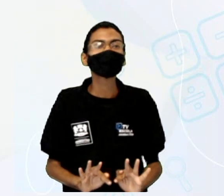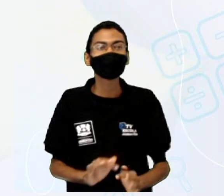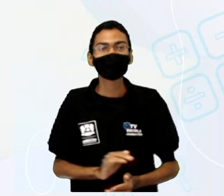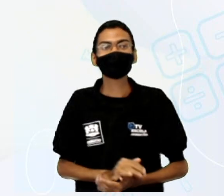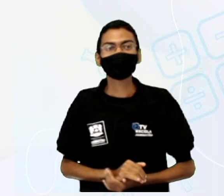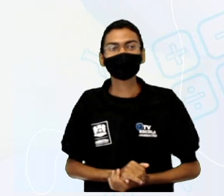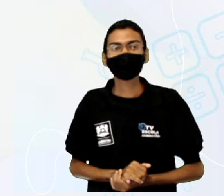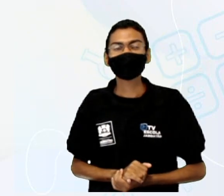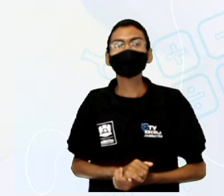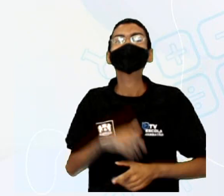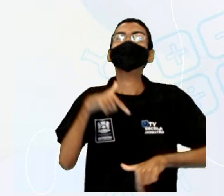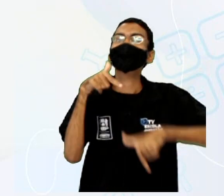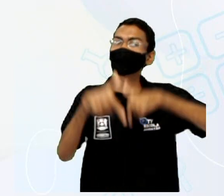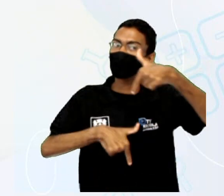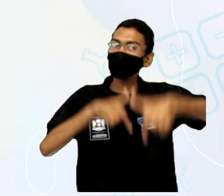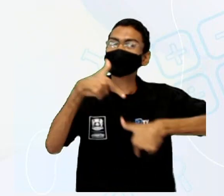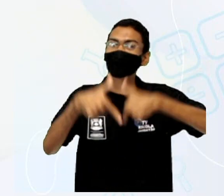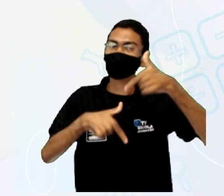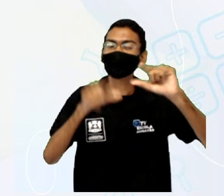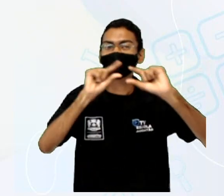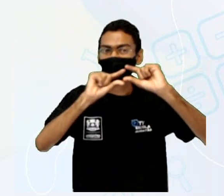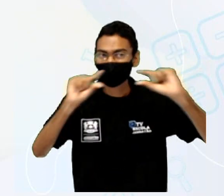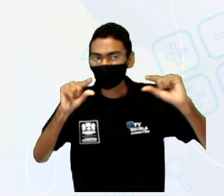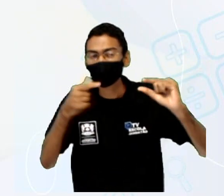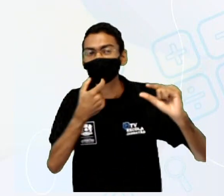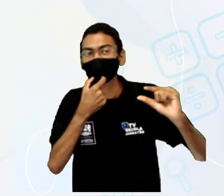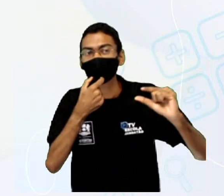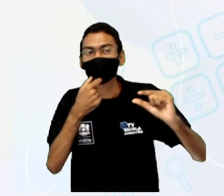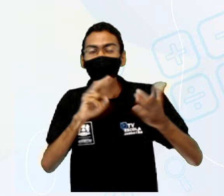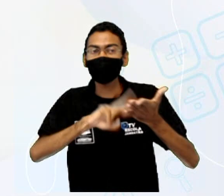hardworking, trabalhador ou trabalhadora,